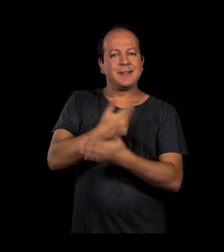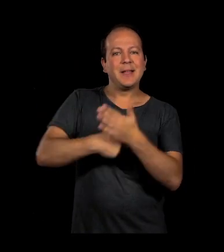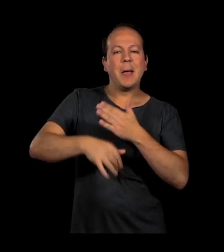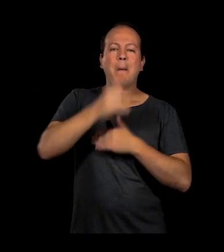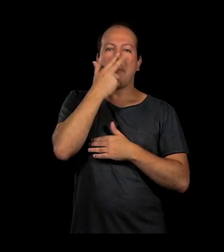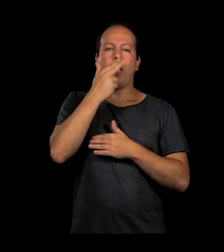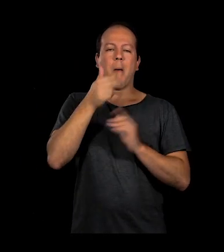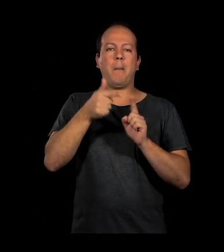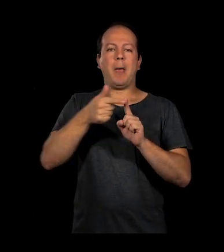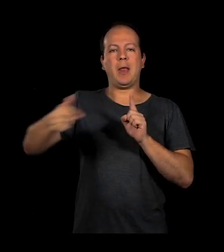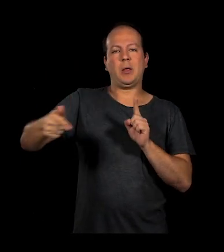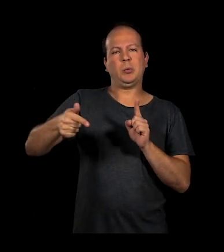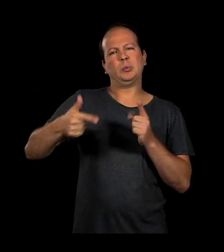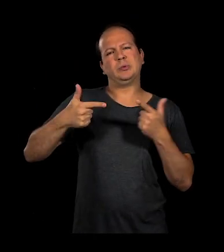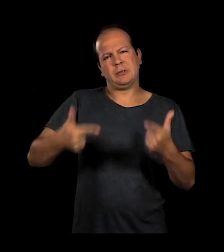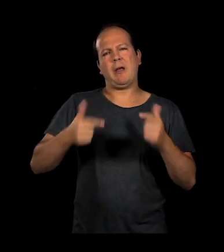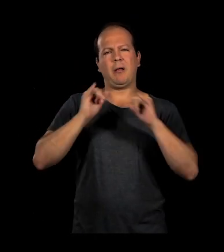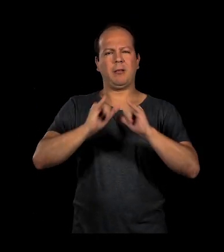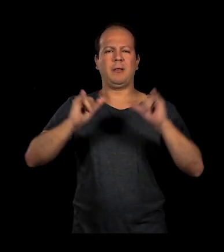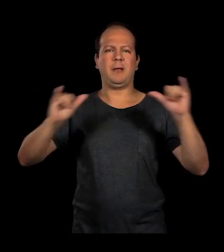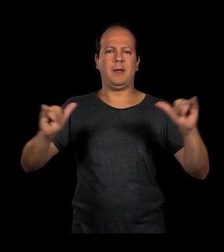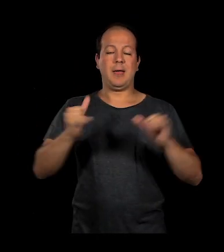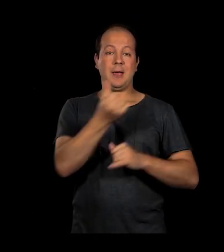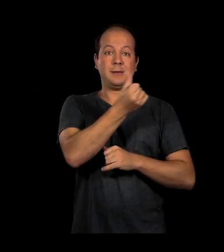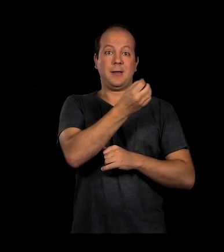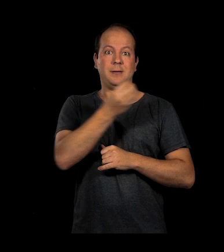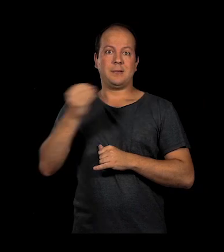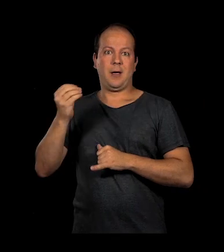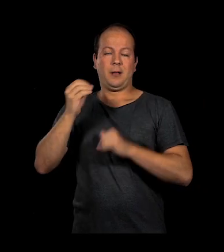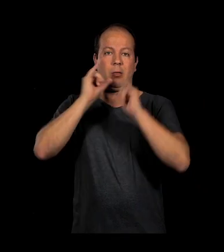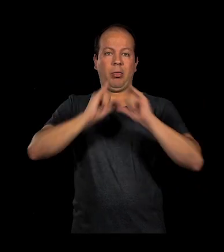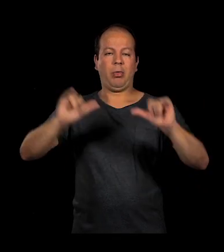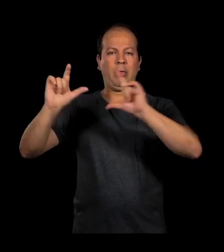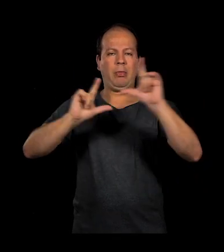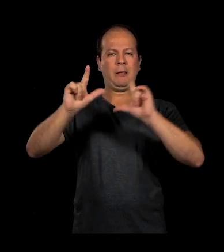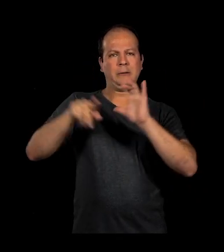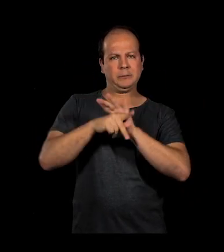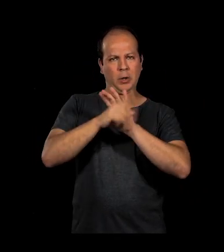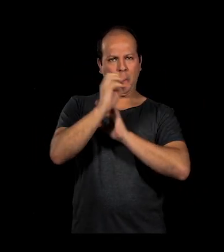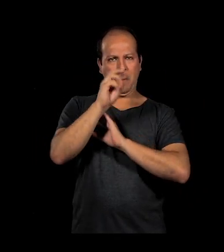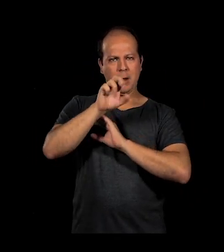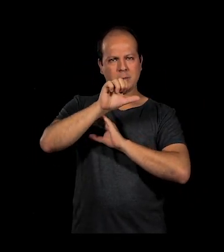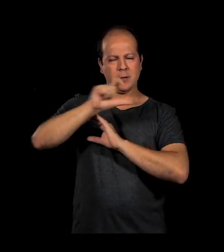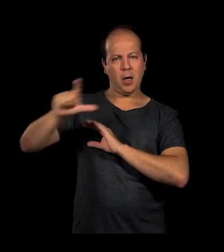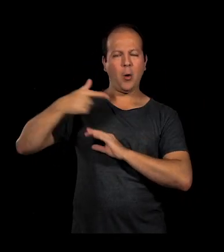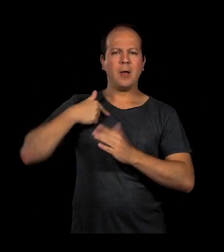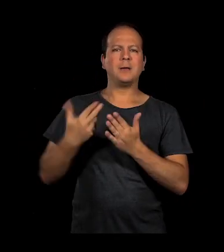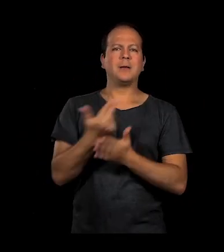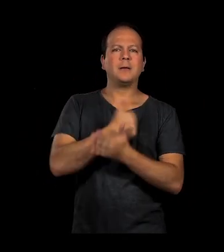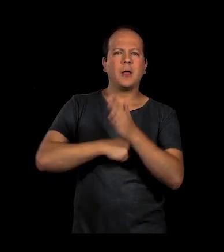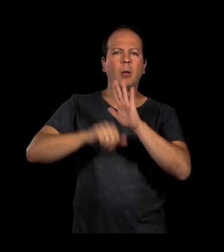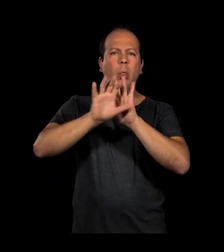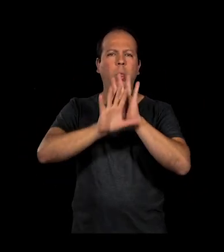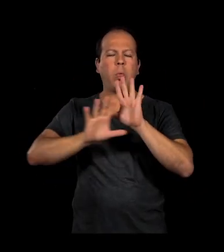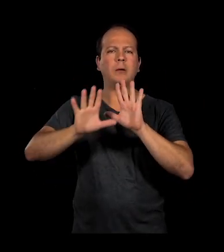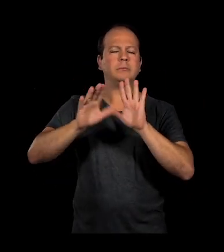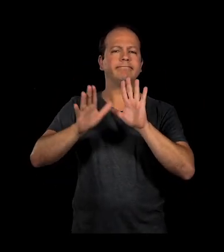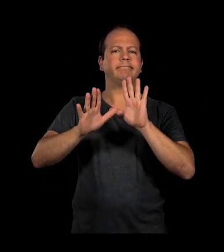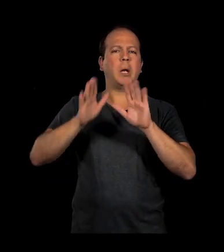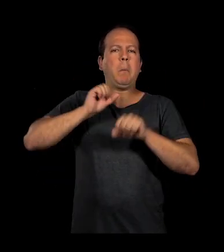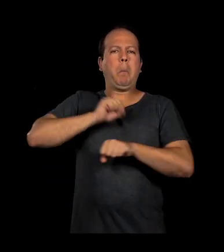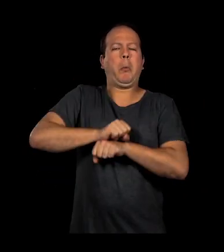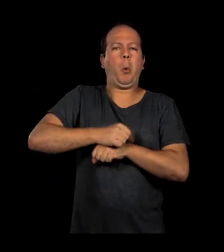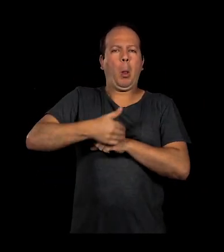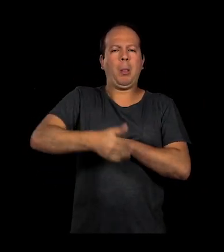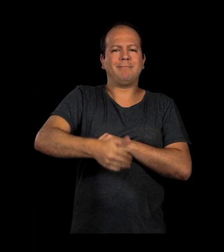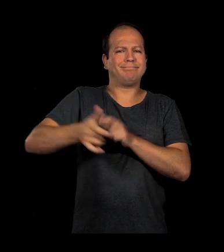período chato foi com as propagandas 600 comerciais então não podemos chato inclusive o desenho ficou autorizado era